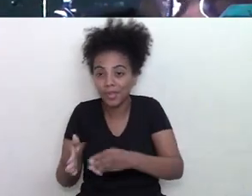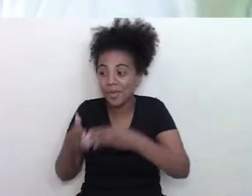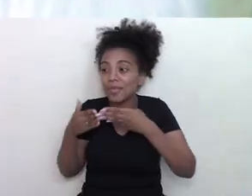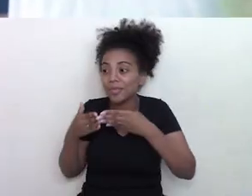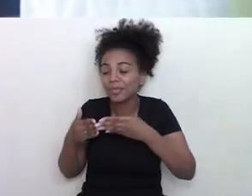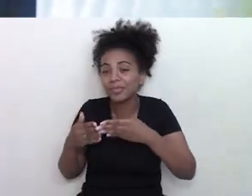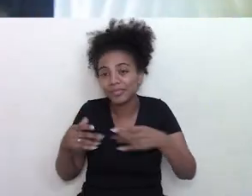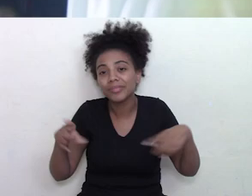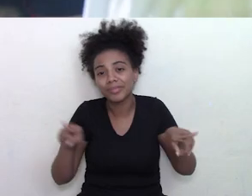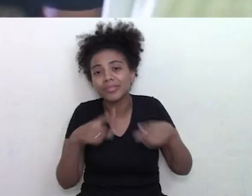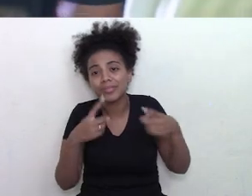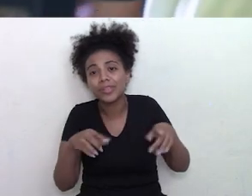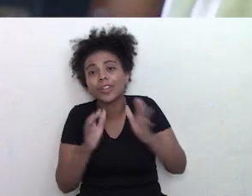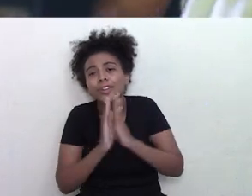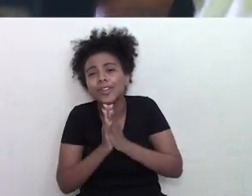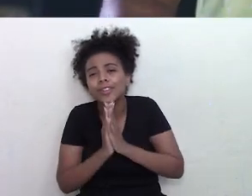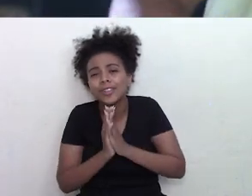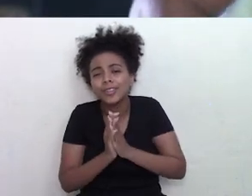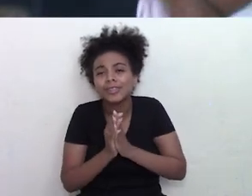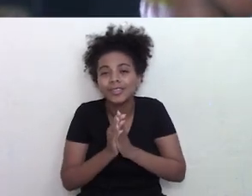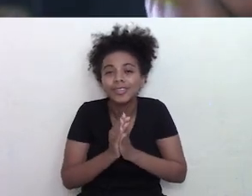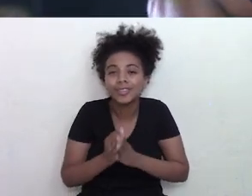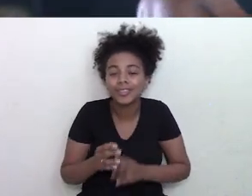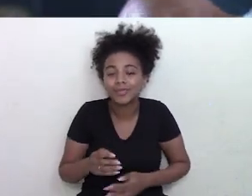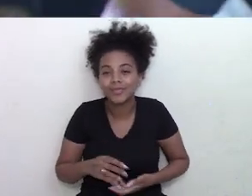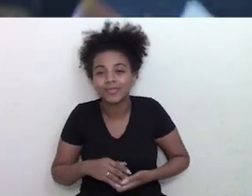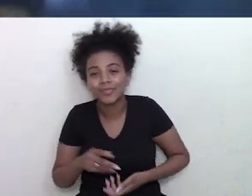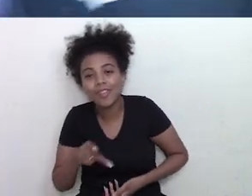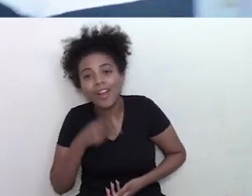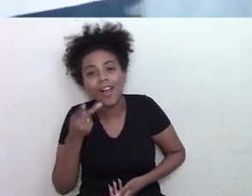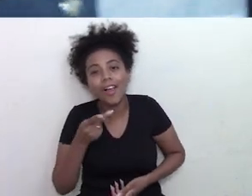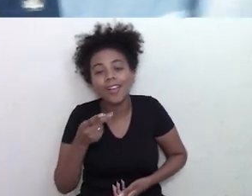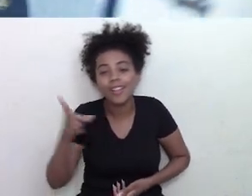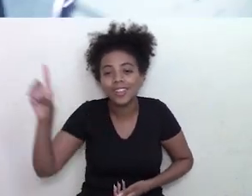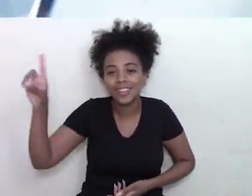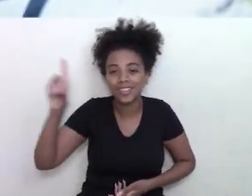É porque pediu, gente. Por favor, a voz do povo é a voz de Deus.